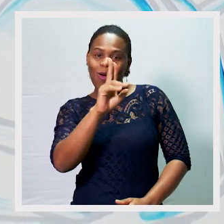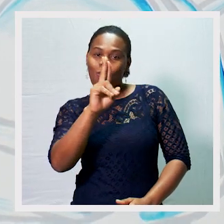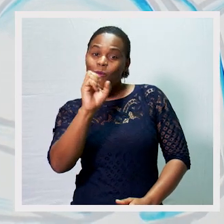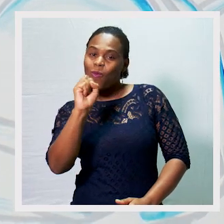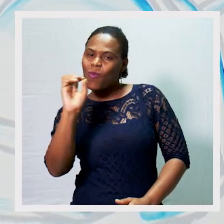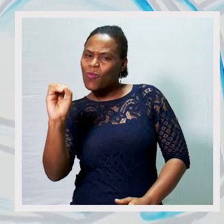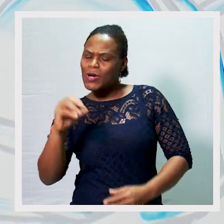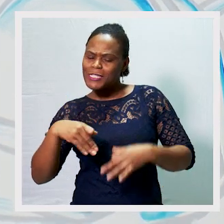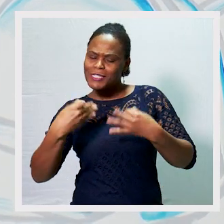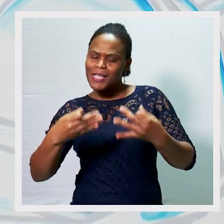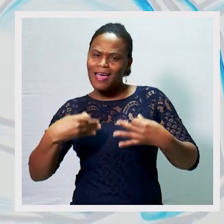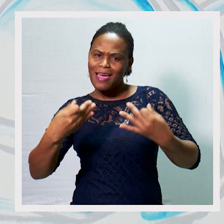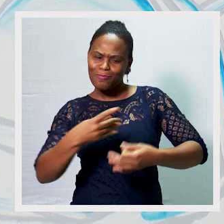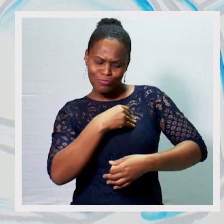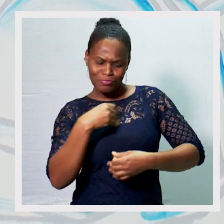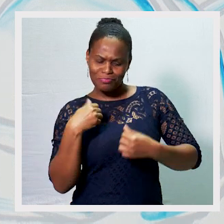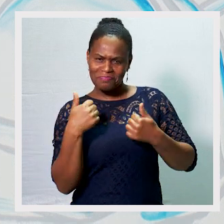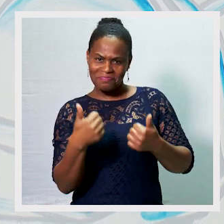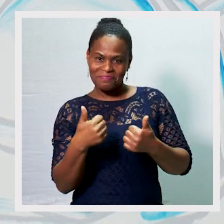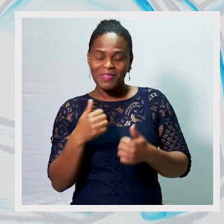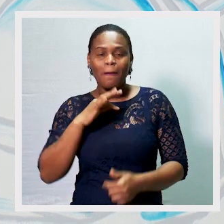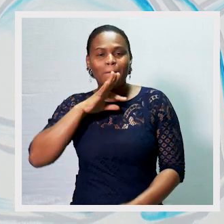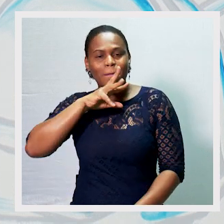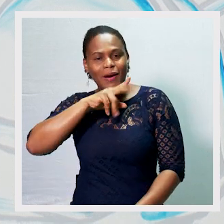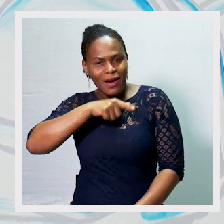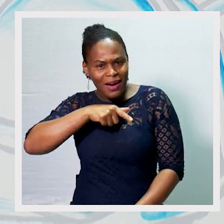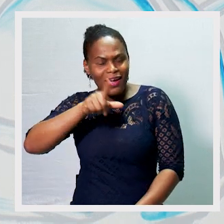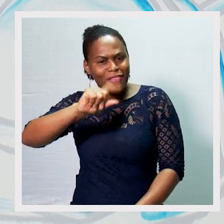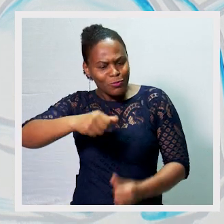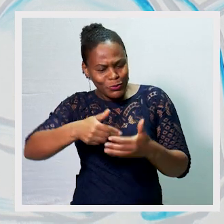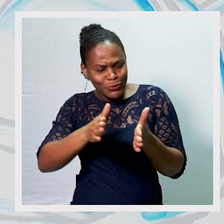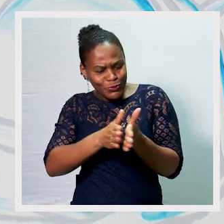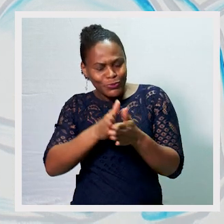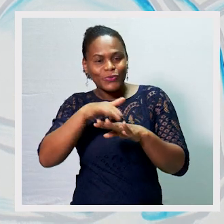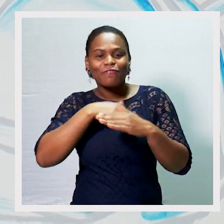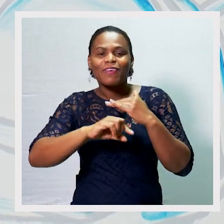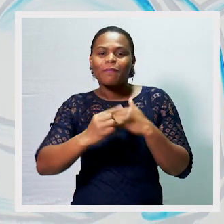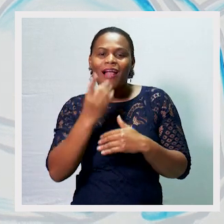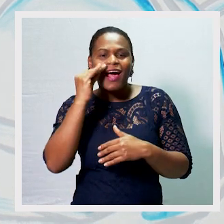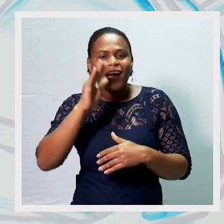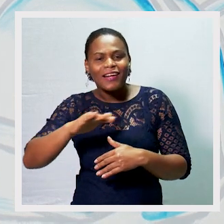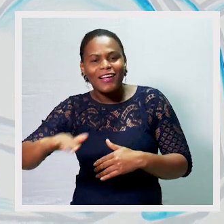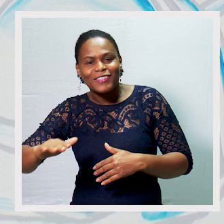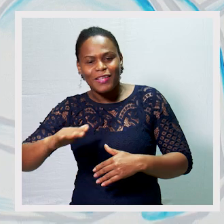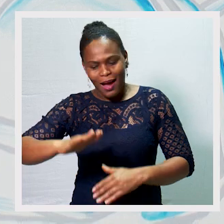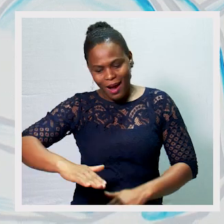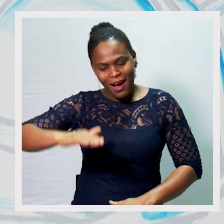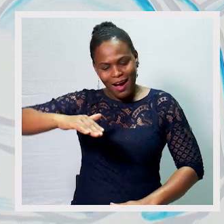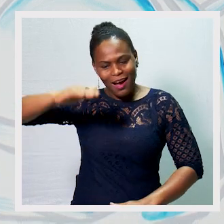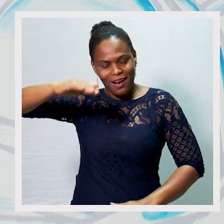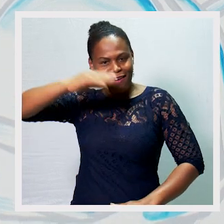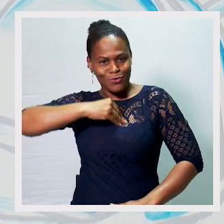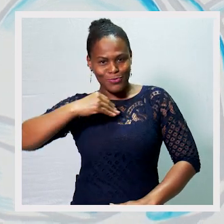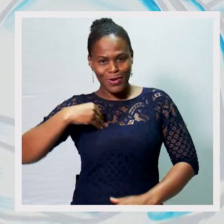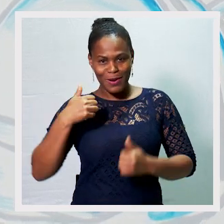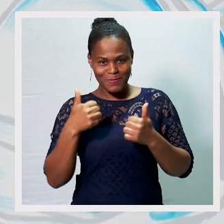criança saudável. E a mãe também fazia de tudo para que essa criança crescesse de